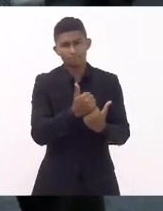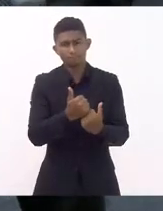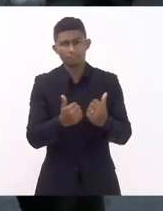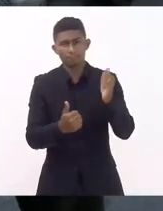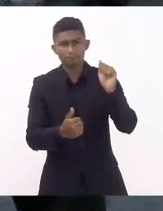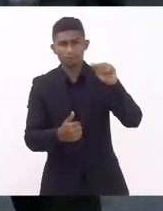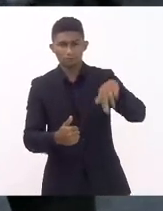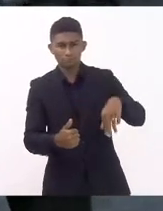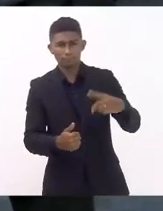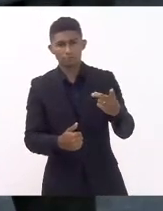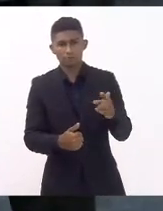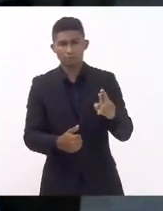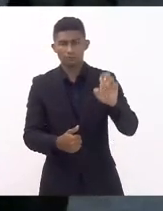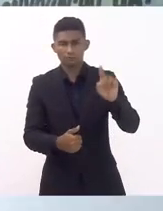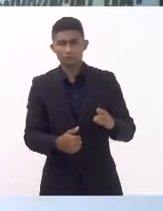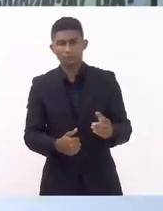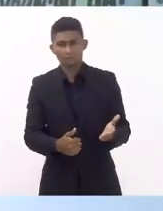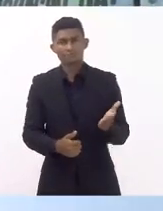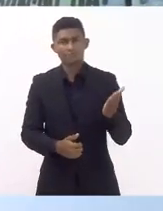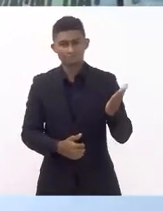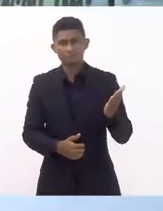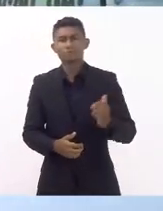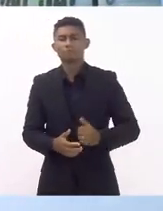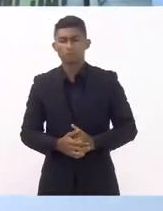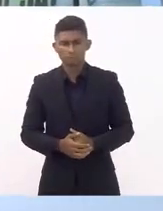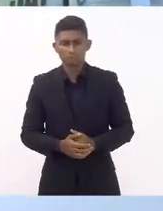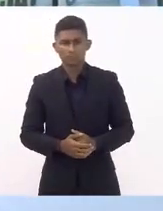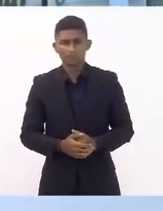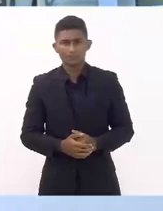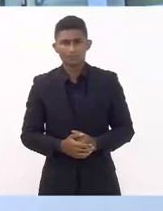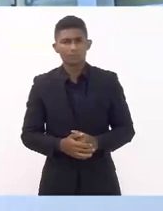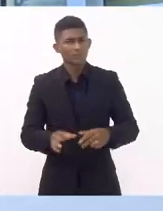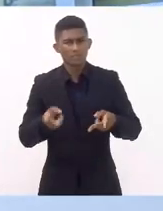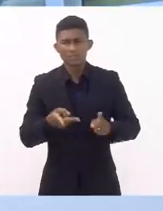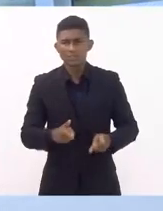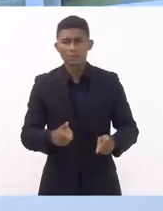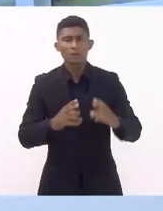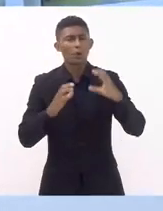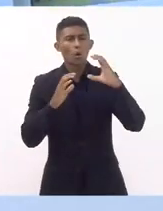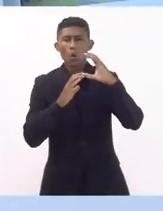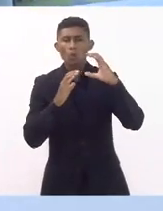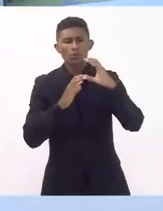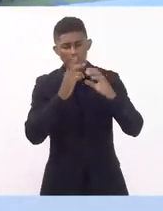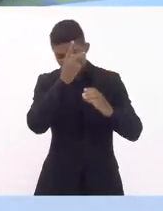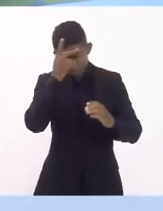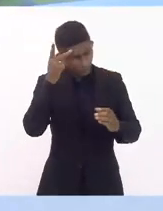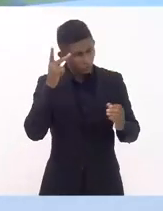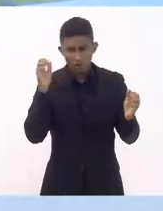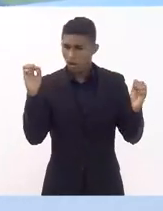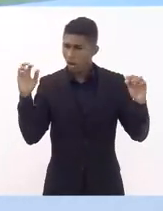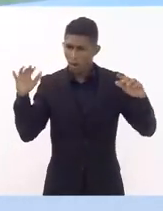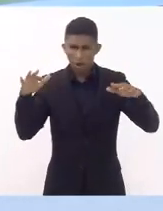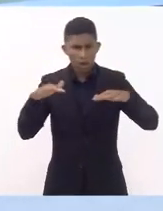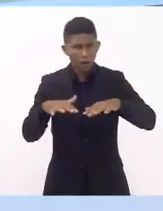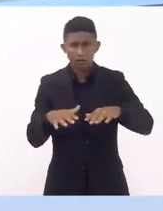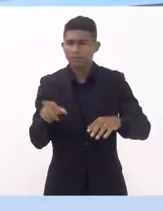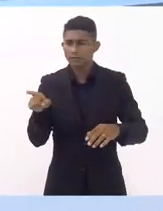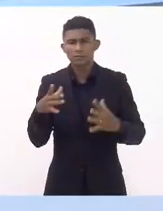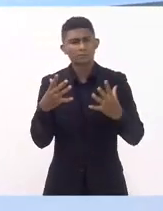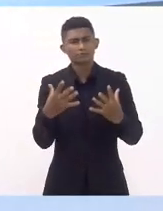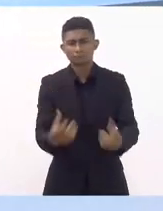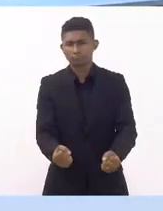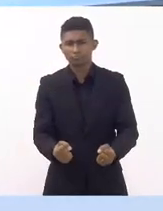André Siciliano, que recebe todos os concursados, todas as comissões, que cumpriu